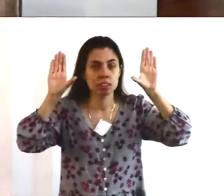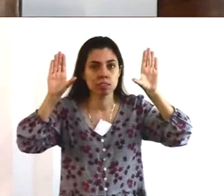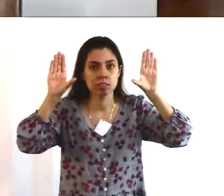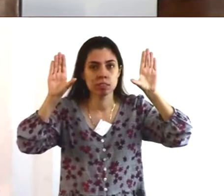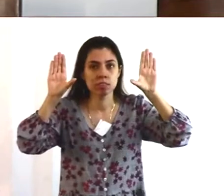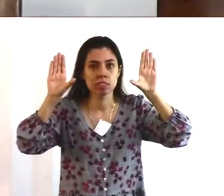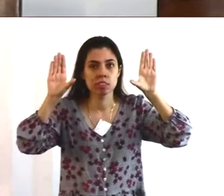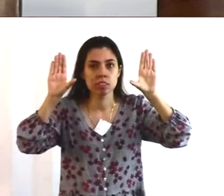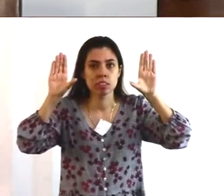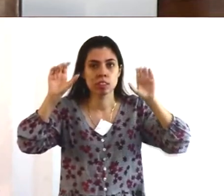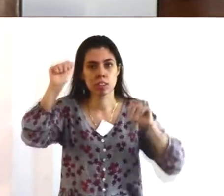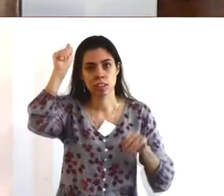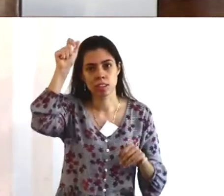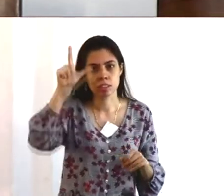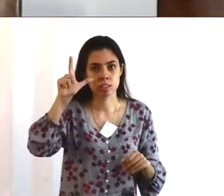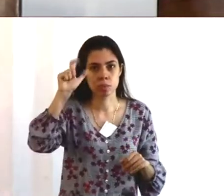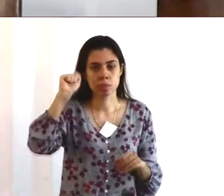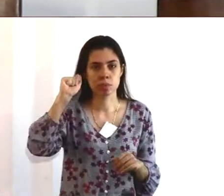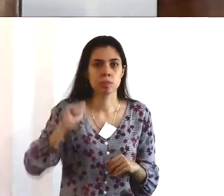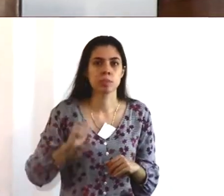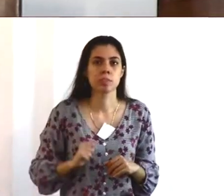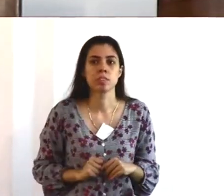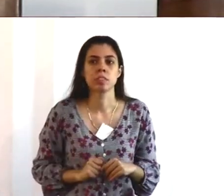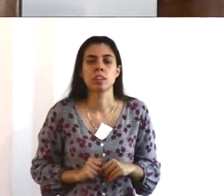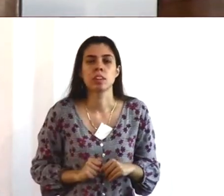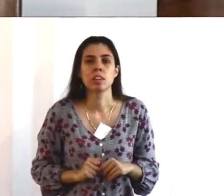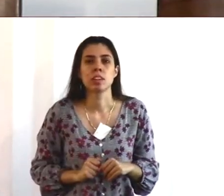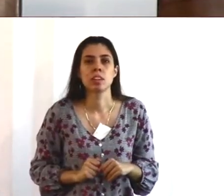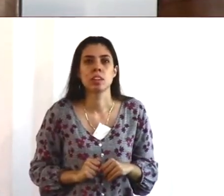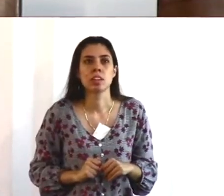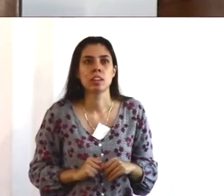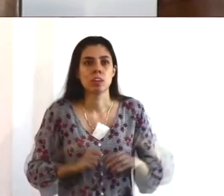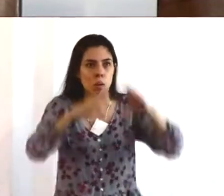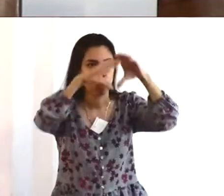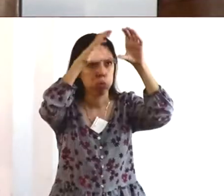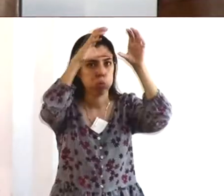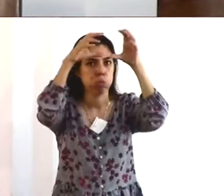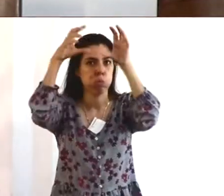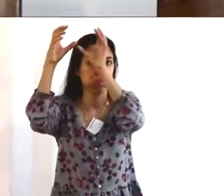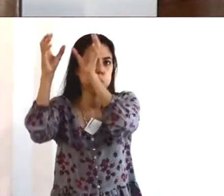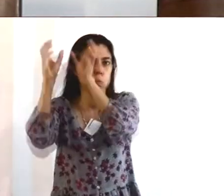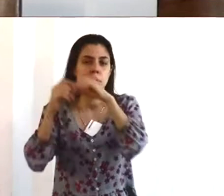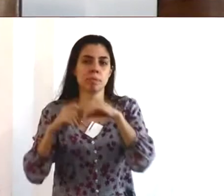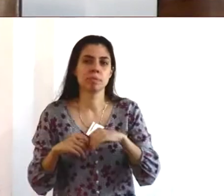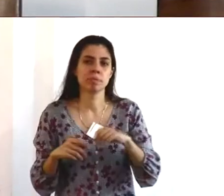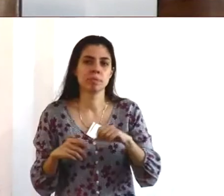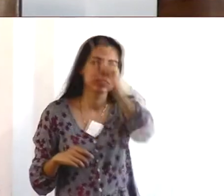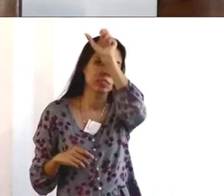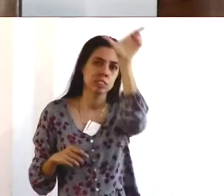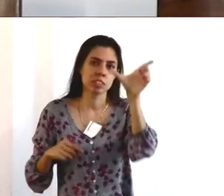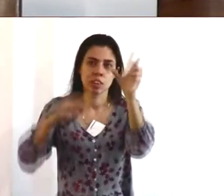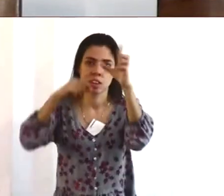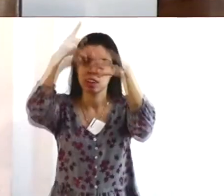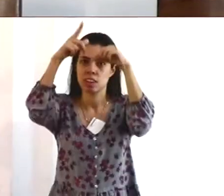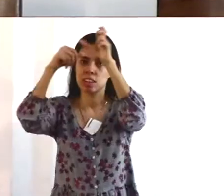azul, com as nuvens, com os luzeiros, o sol, a lua.